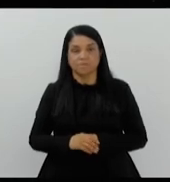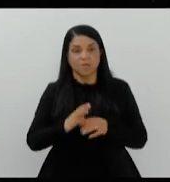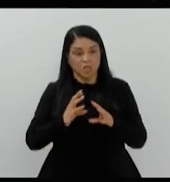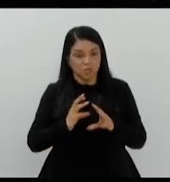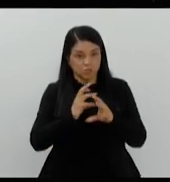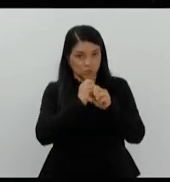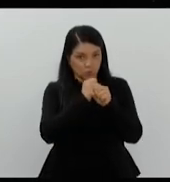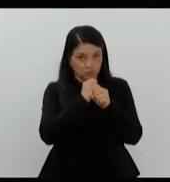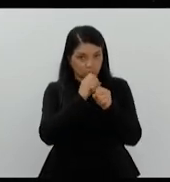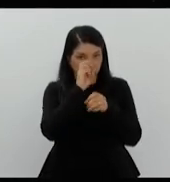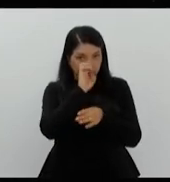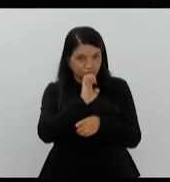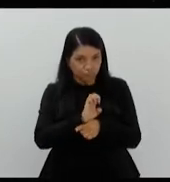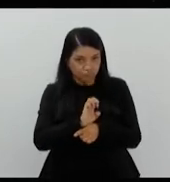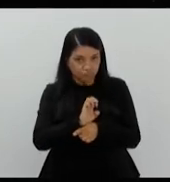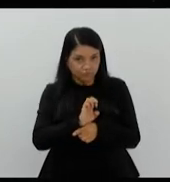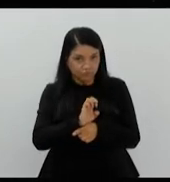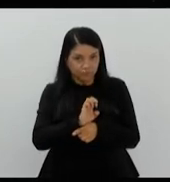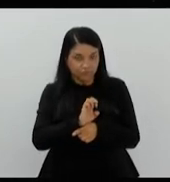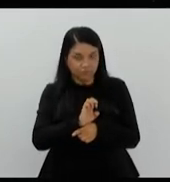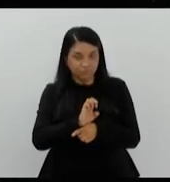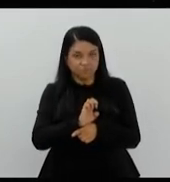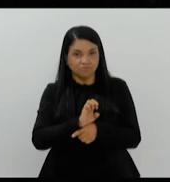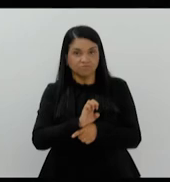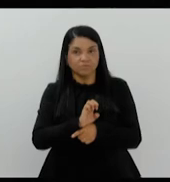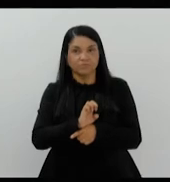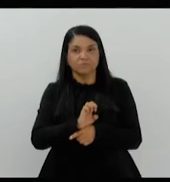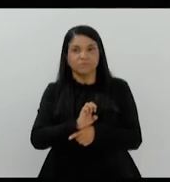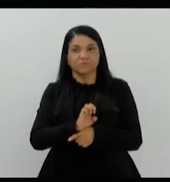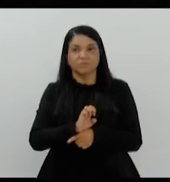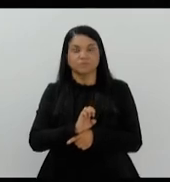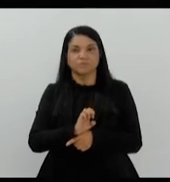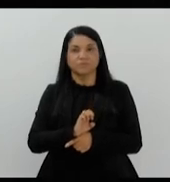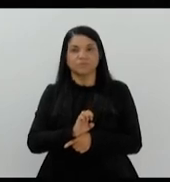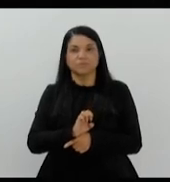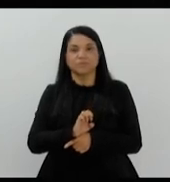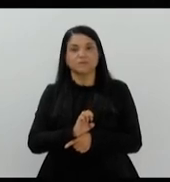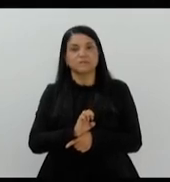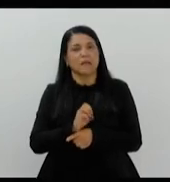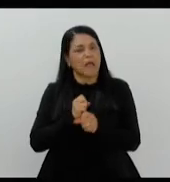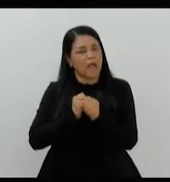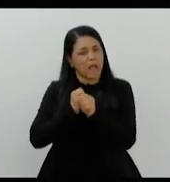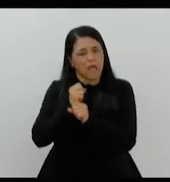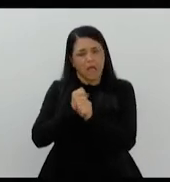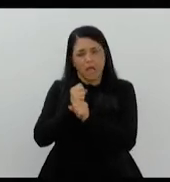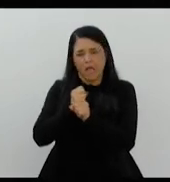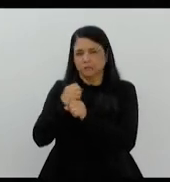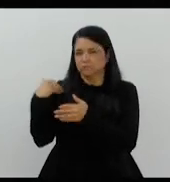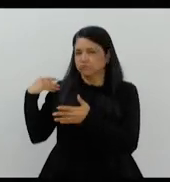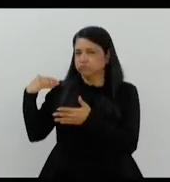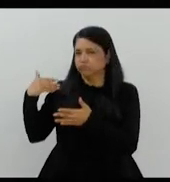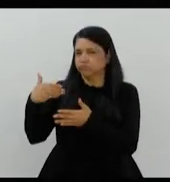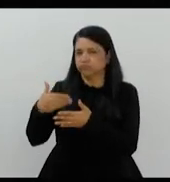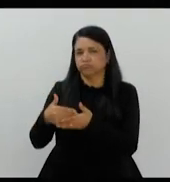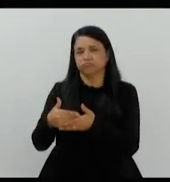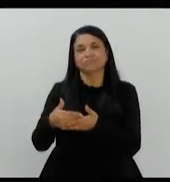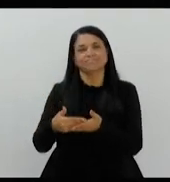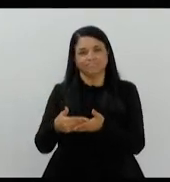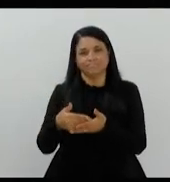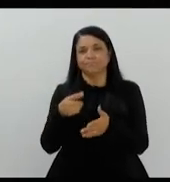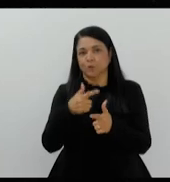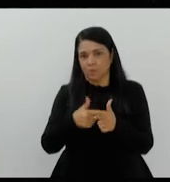Estado são claudicantes há muitos anos. Vossa